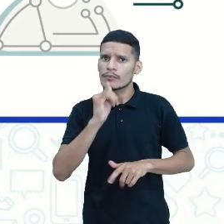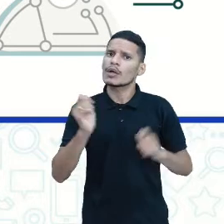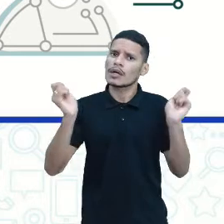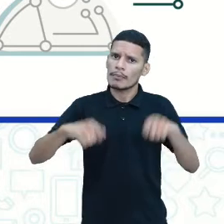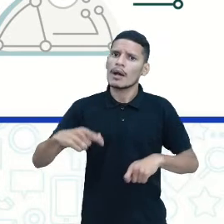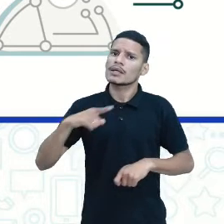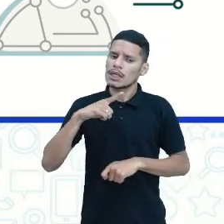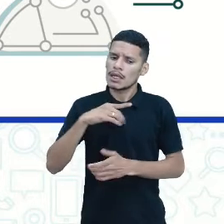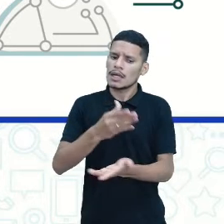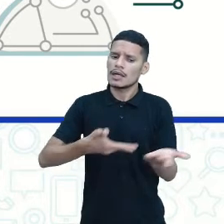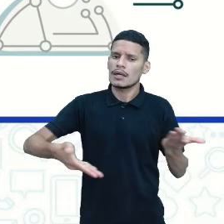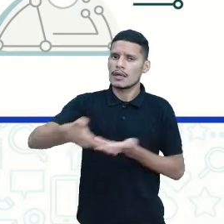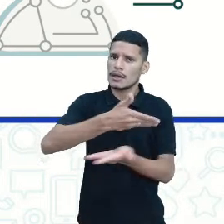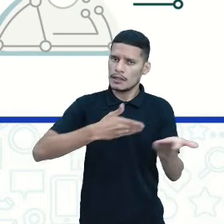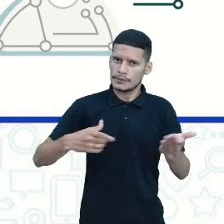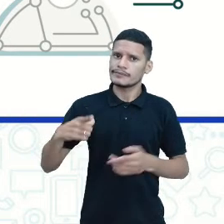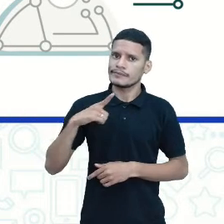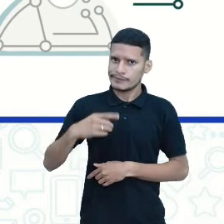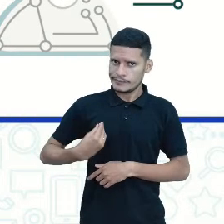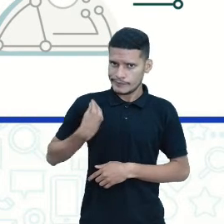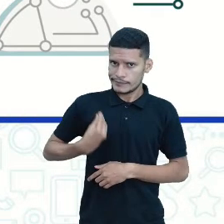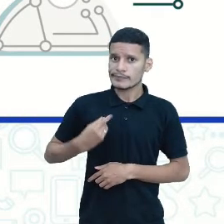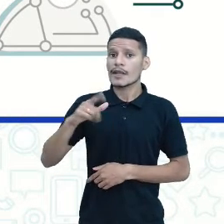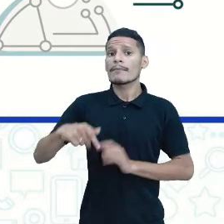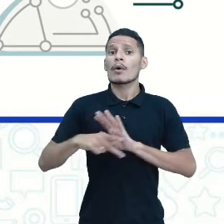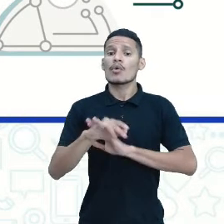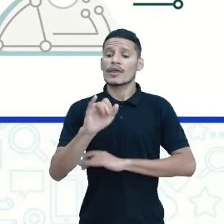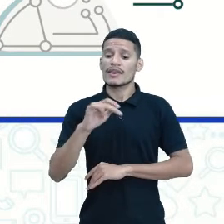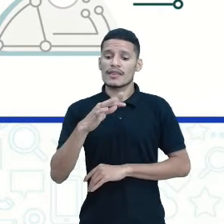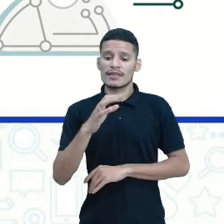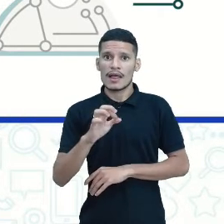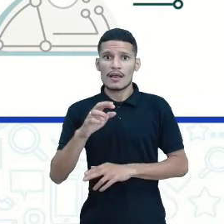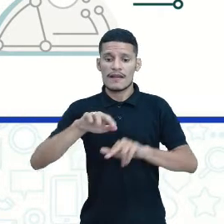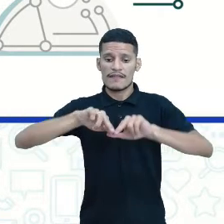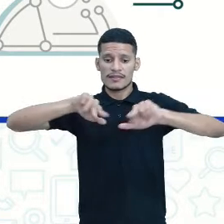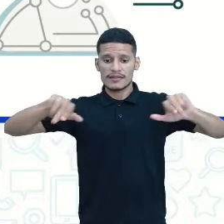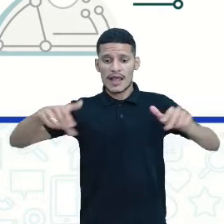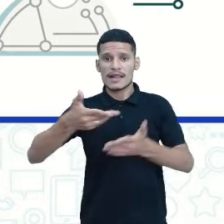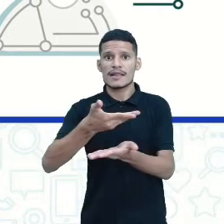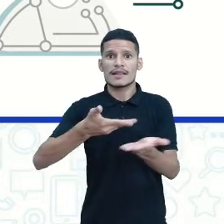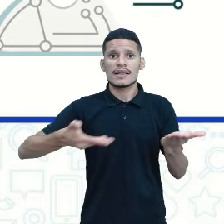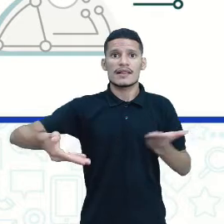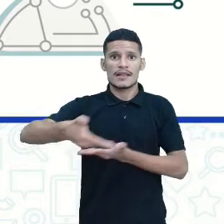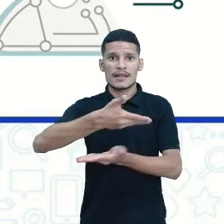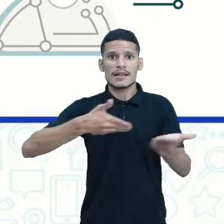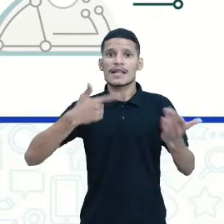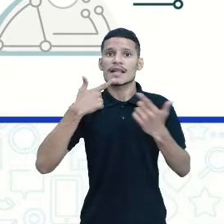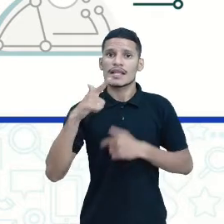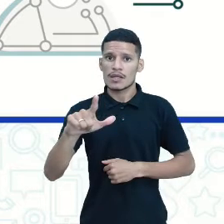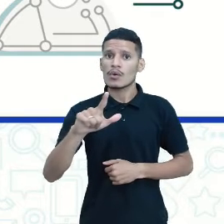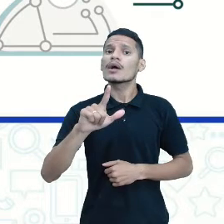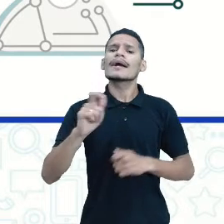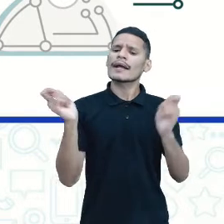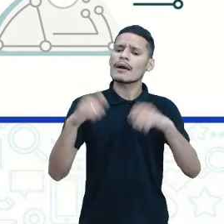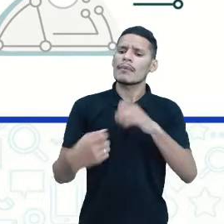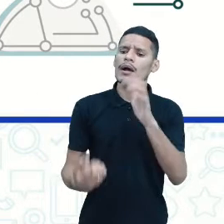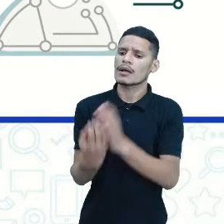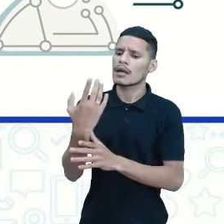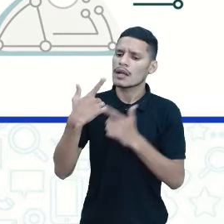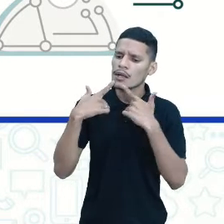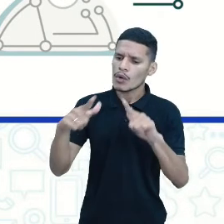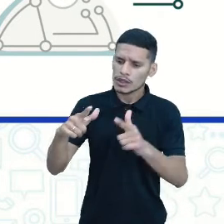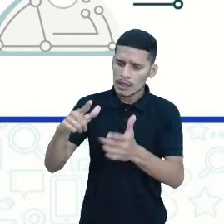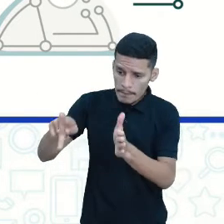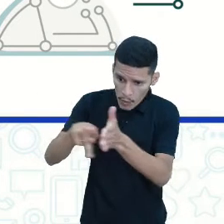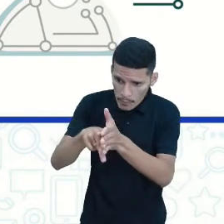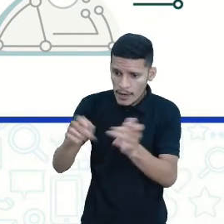existe. E aí, isso é chamado de interlíngua. É como se ela tivesse criado uma linguagem própria para fazer essas